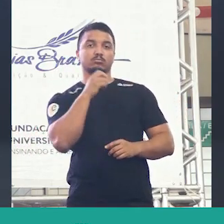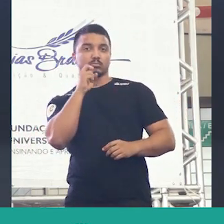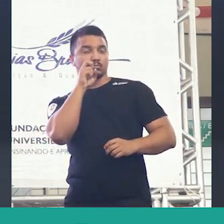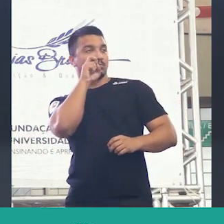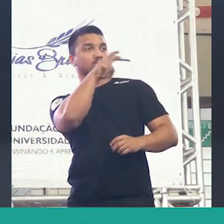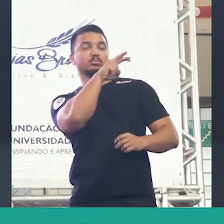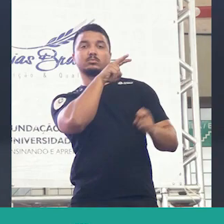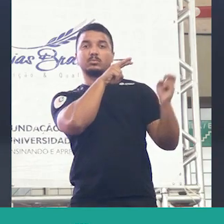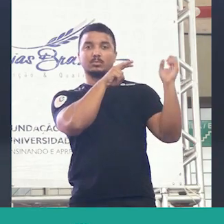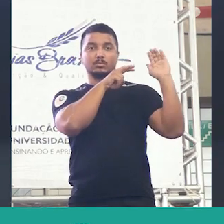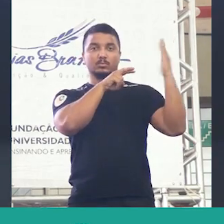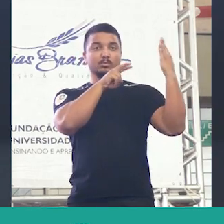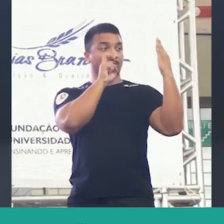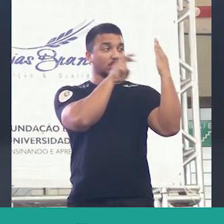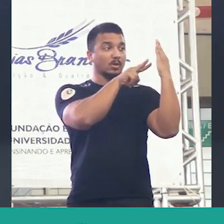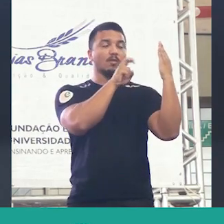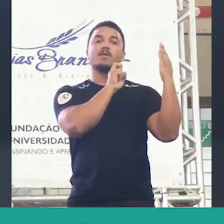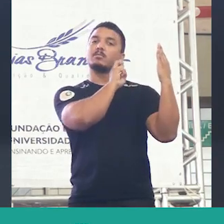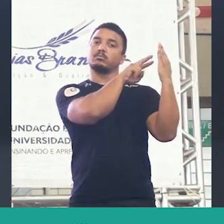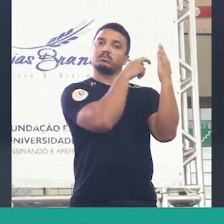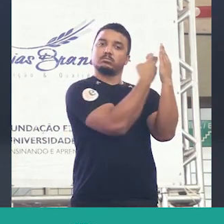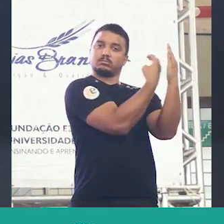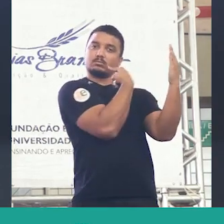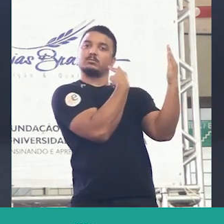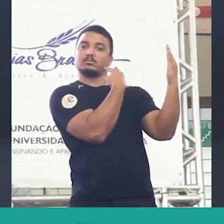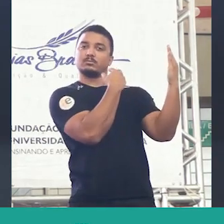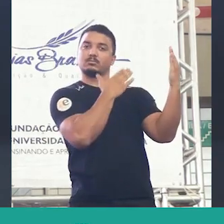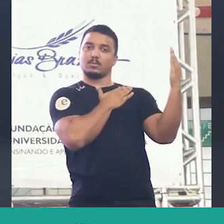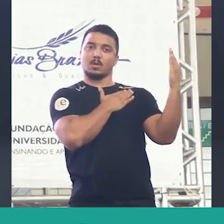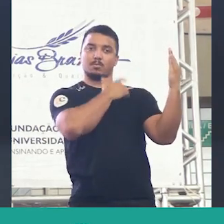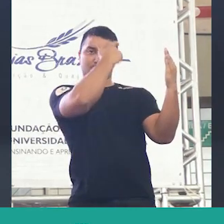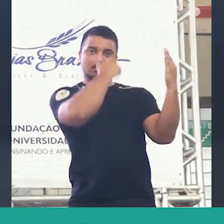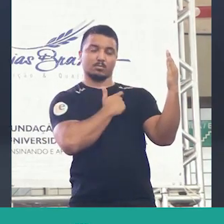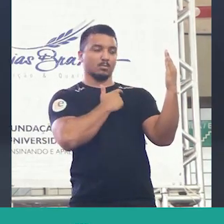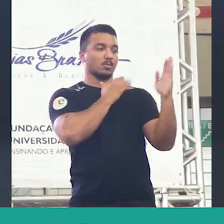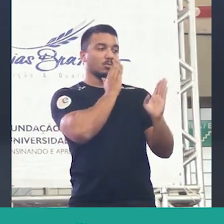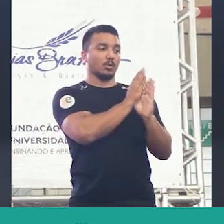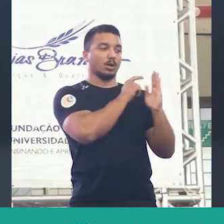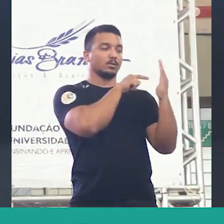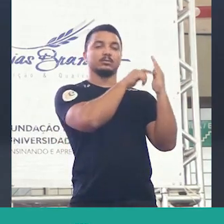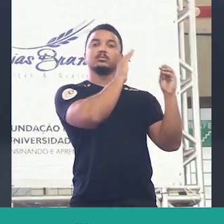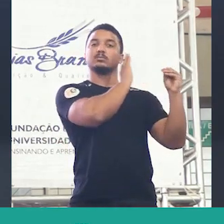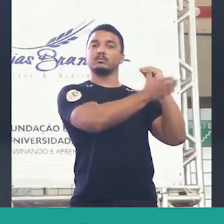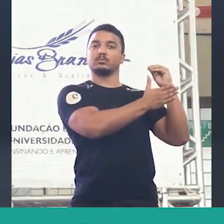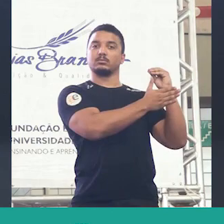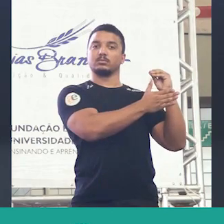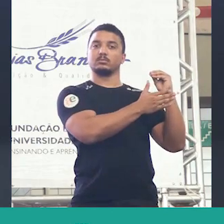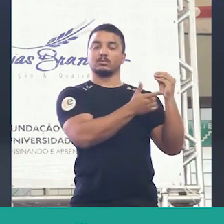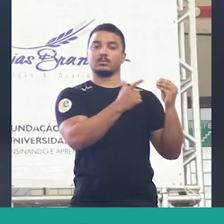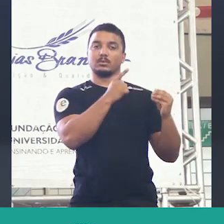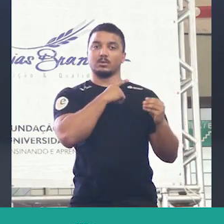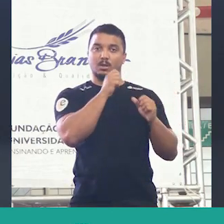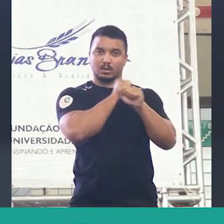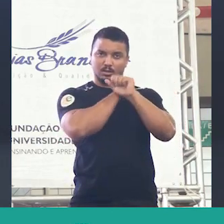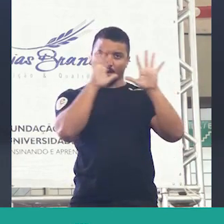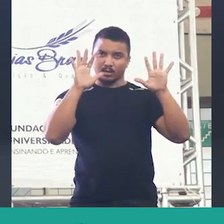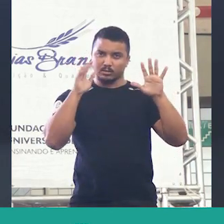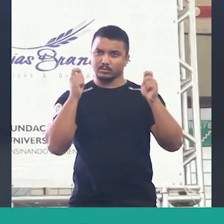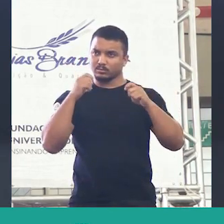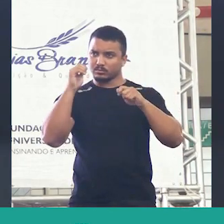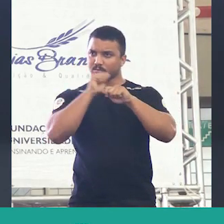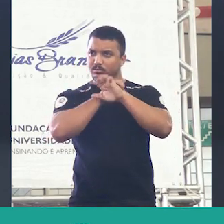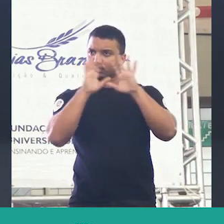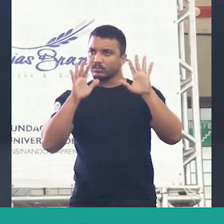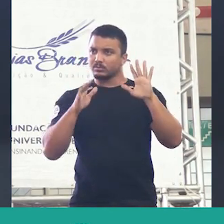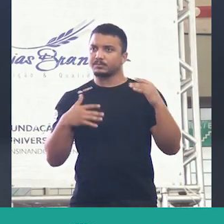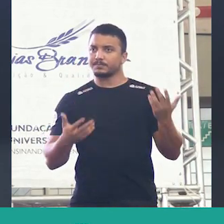o espelho, você vê quem? A sua imagem. Porque o espelho é transparente. Eu estou sendo claro ou não, pessoal?